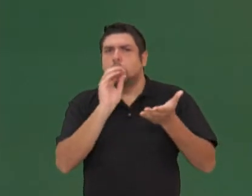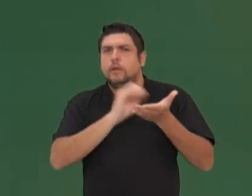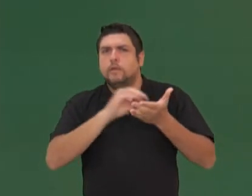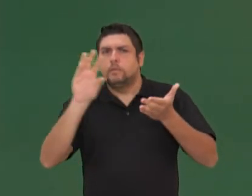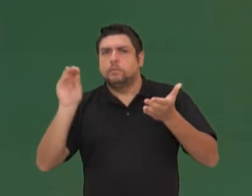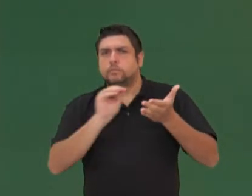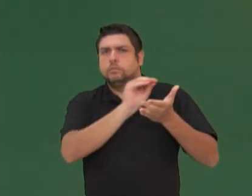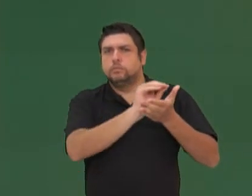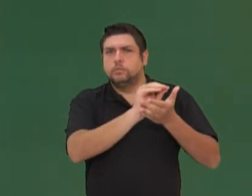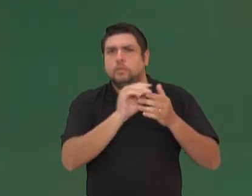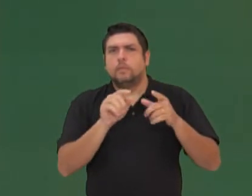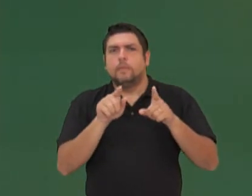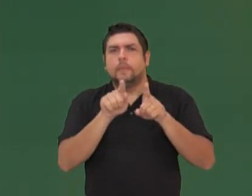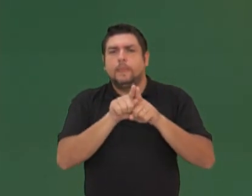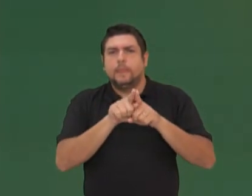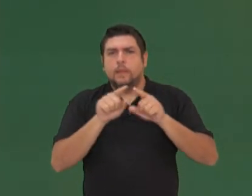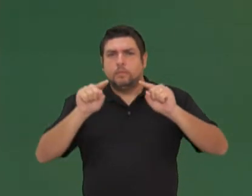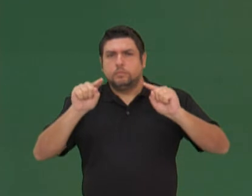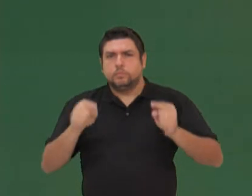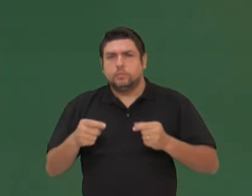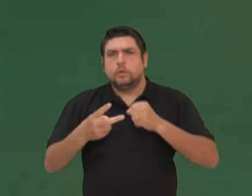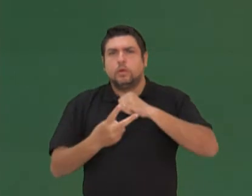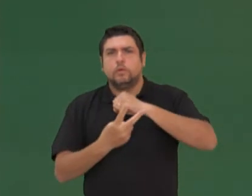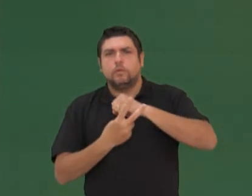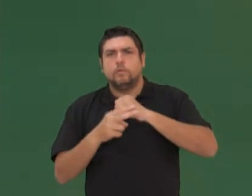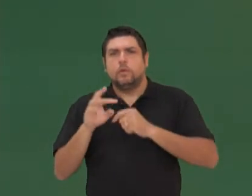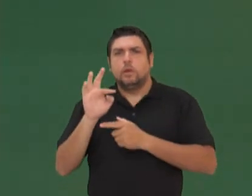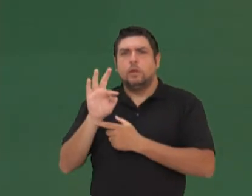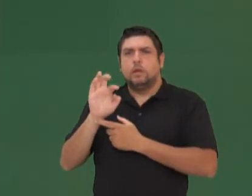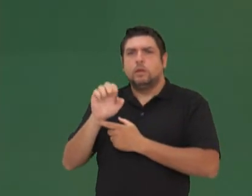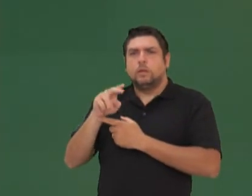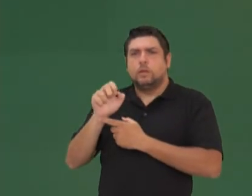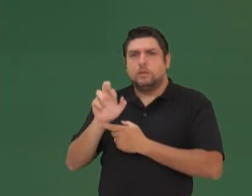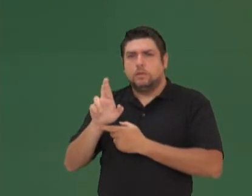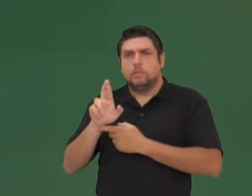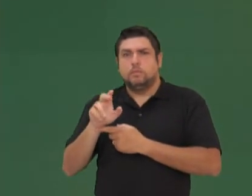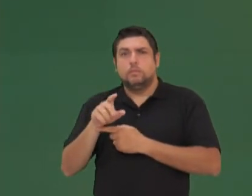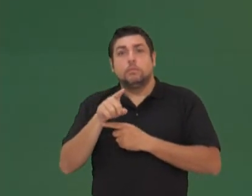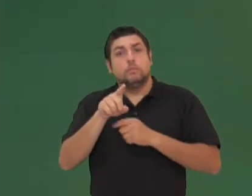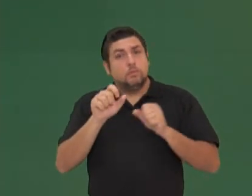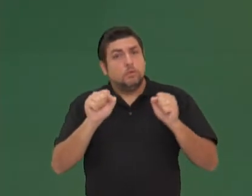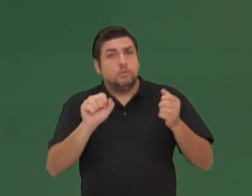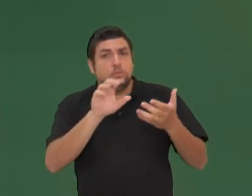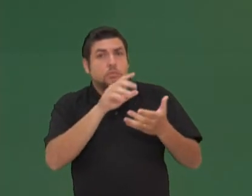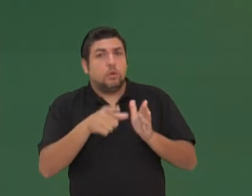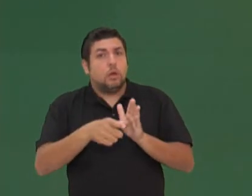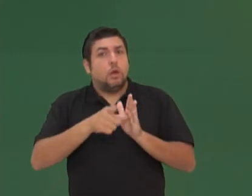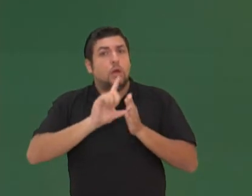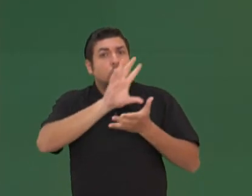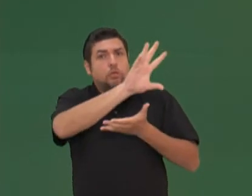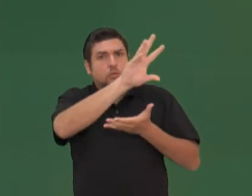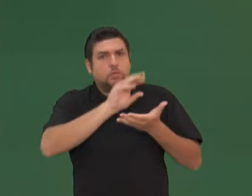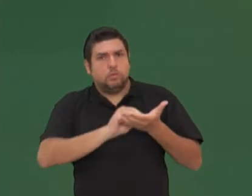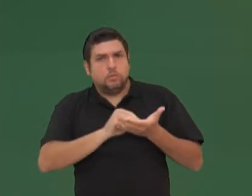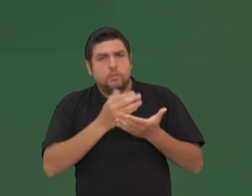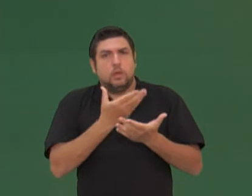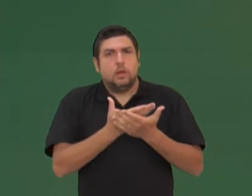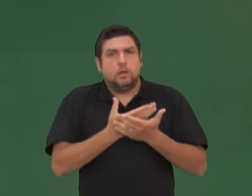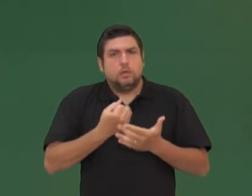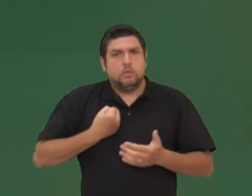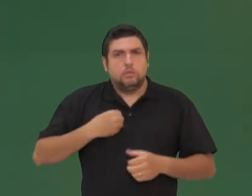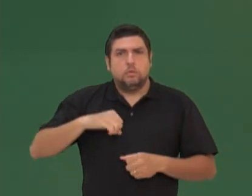dos vezes com o verbo tener. Então, vocês podem consultar, inclusive, as anotações de la classe número 9,